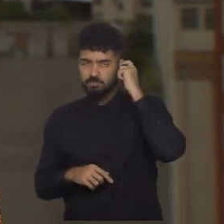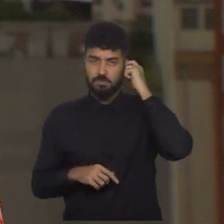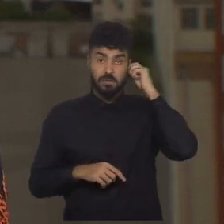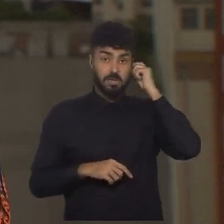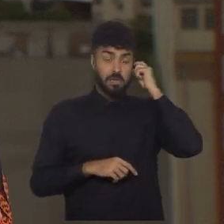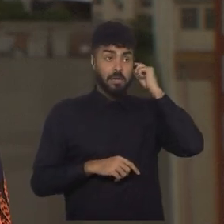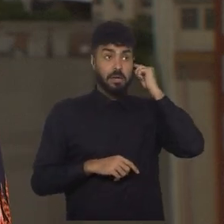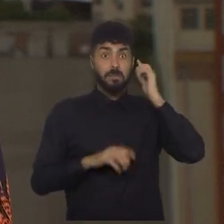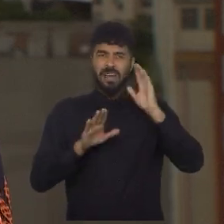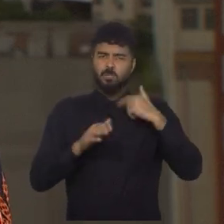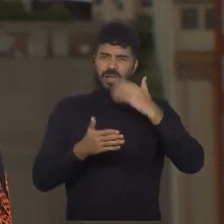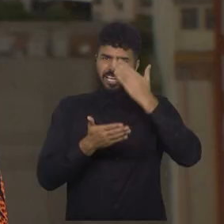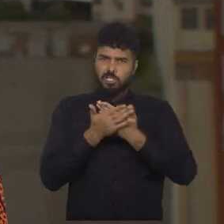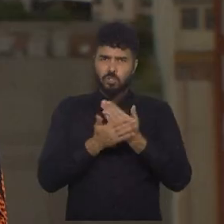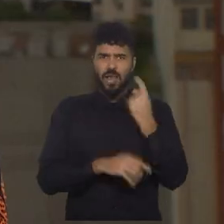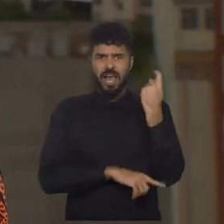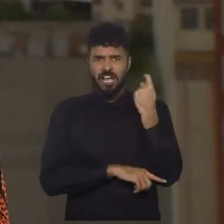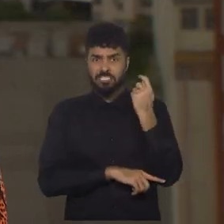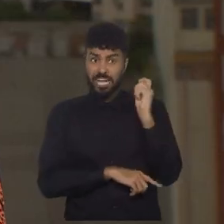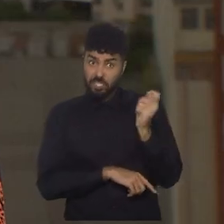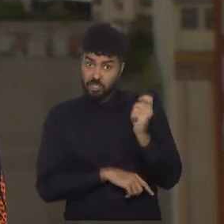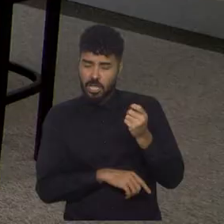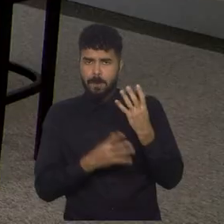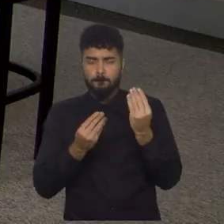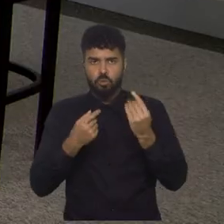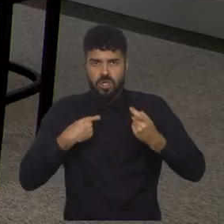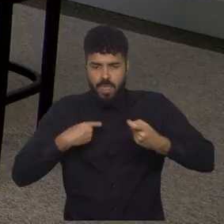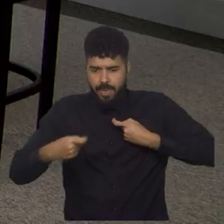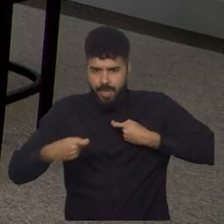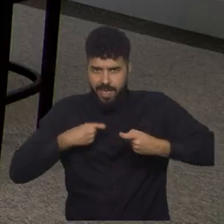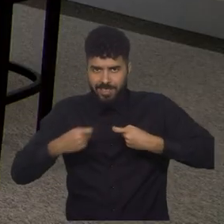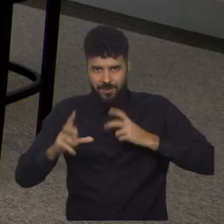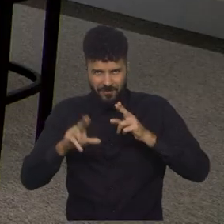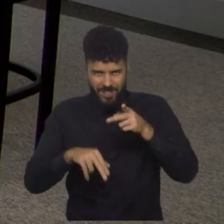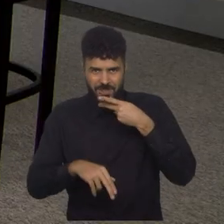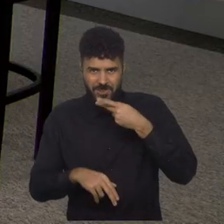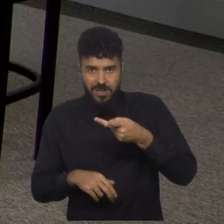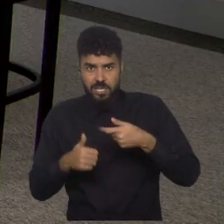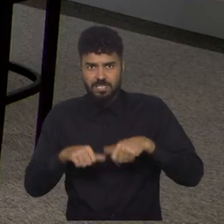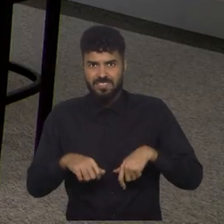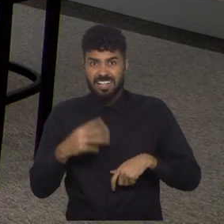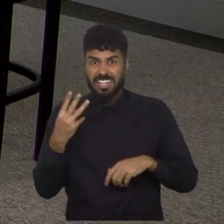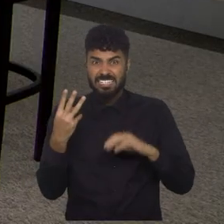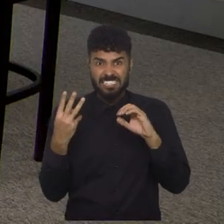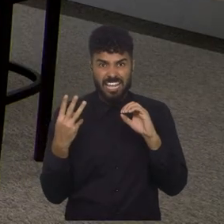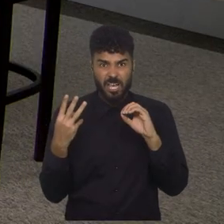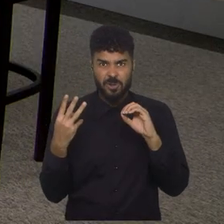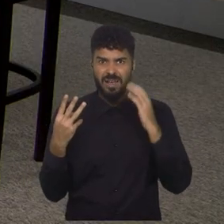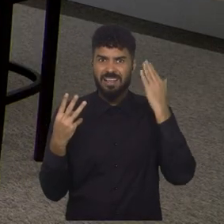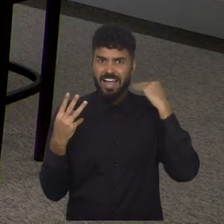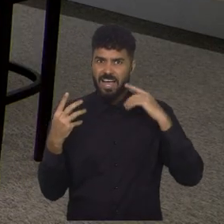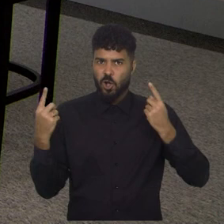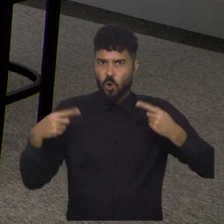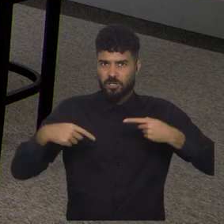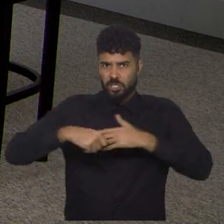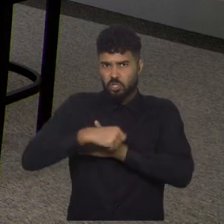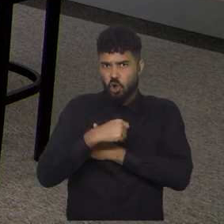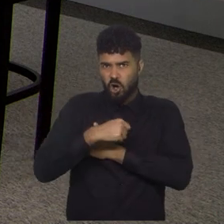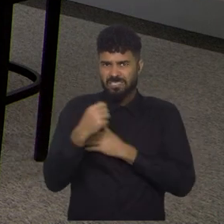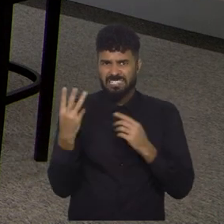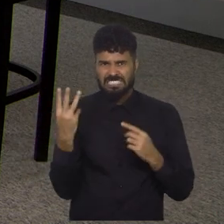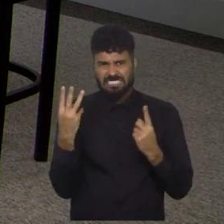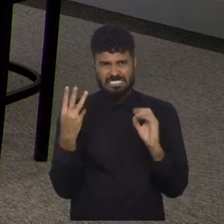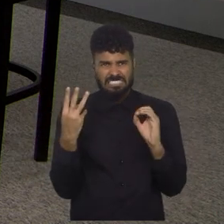muito guerreira, justamente pelo que o Rafa falou, foi buscar um placar de 3-0 contra a Escócia naquela Copa.